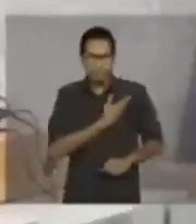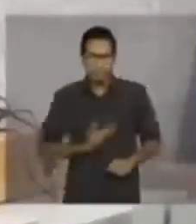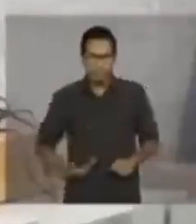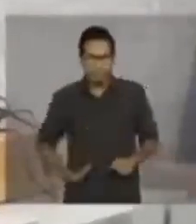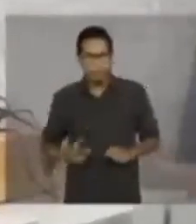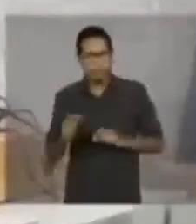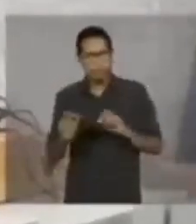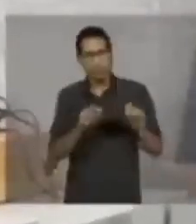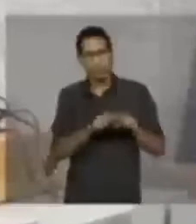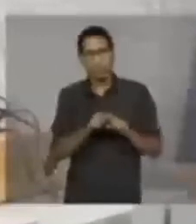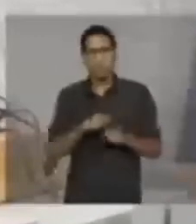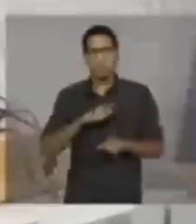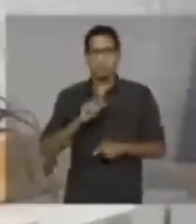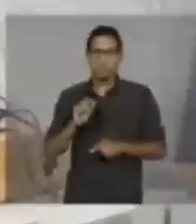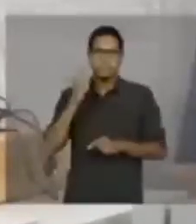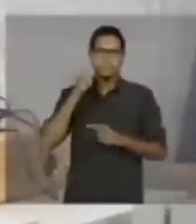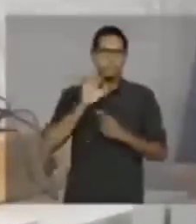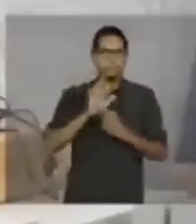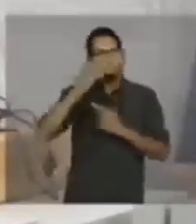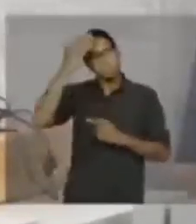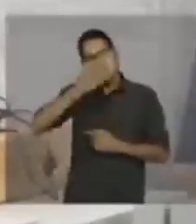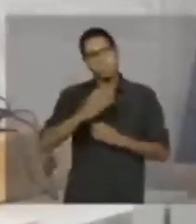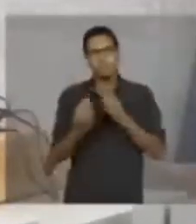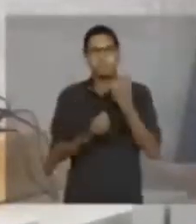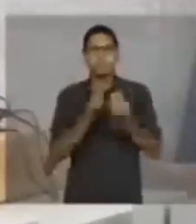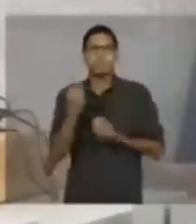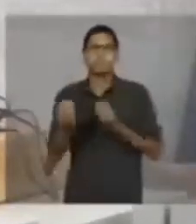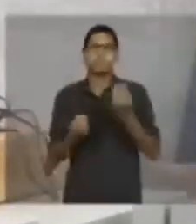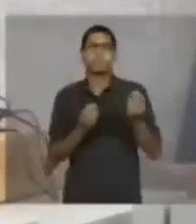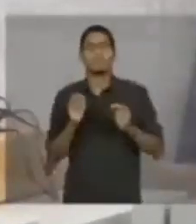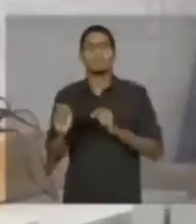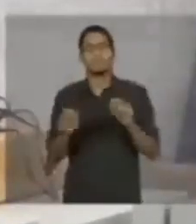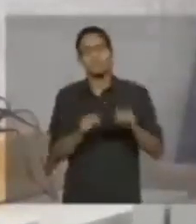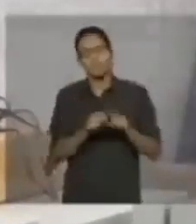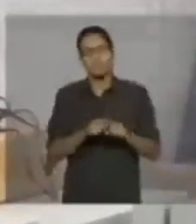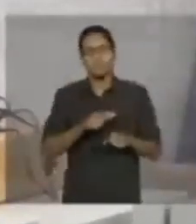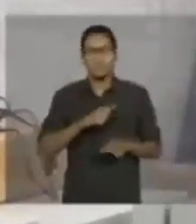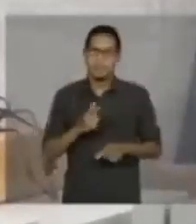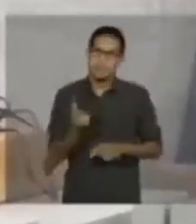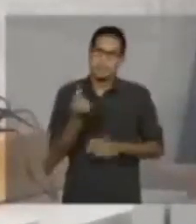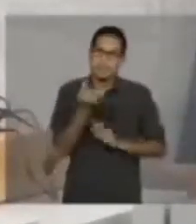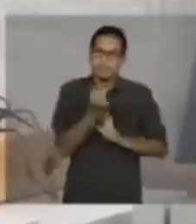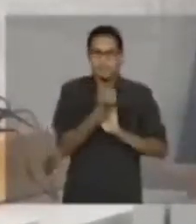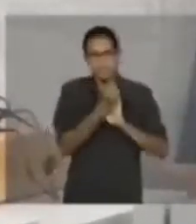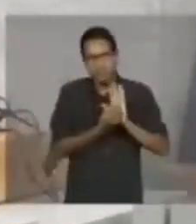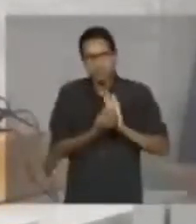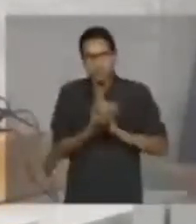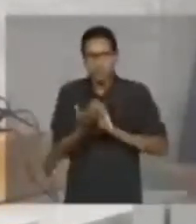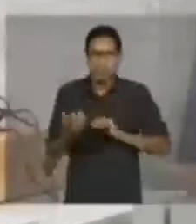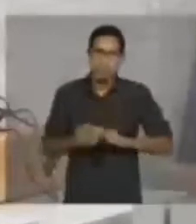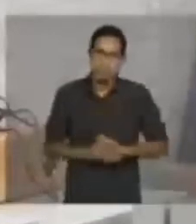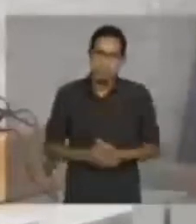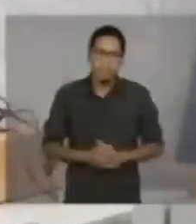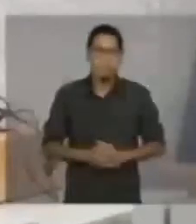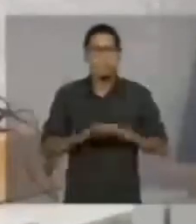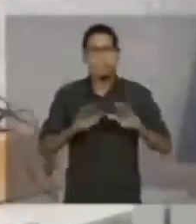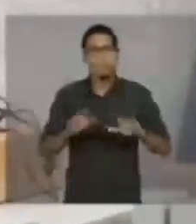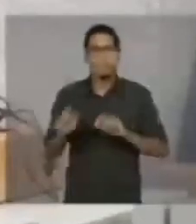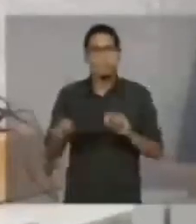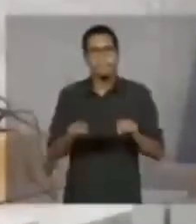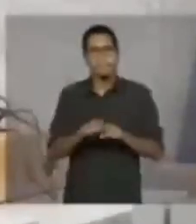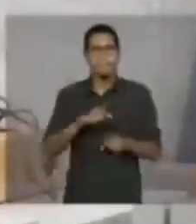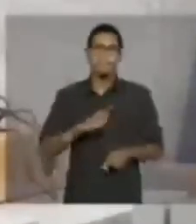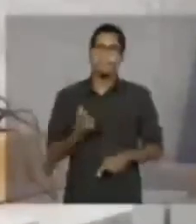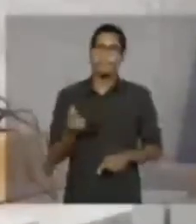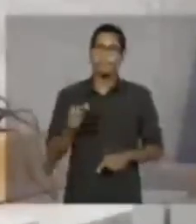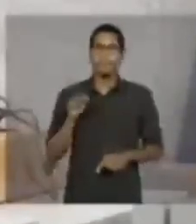muito enfraquecida, e isso se reflete na disponibilidade de recursos orçamentários. Agora, então, para ter mais dinheiro para isso